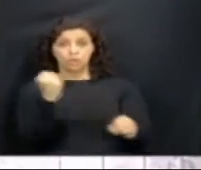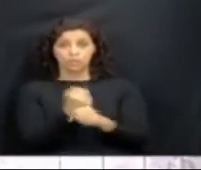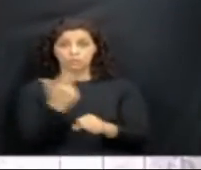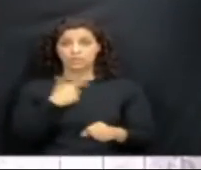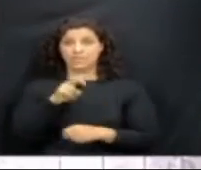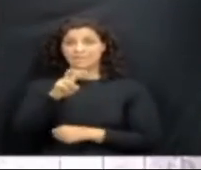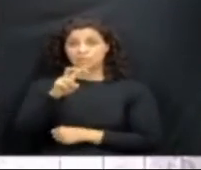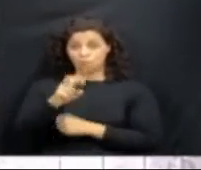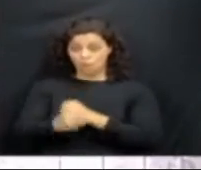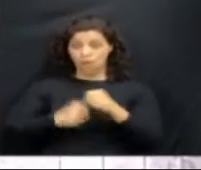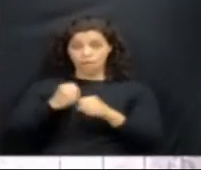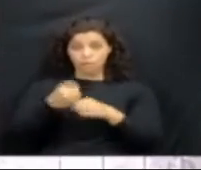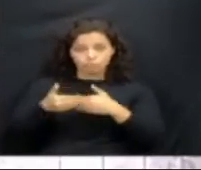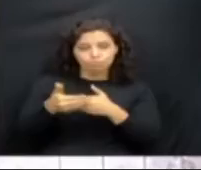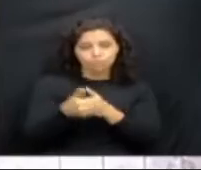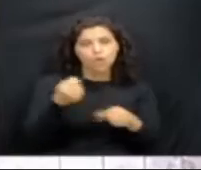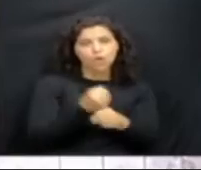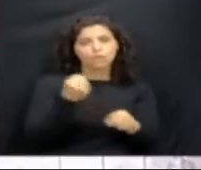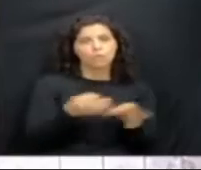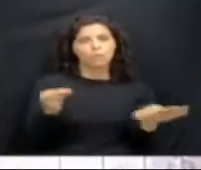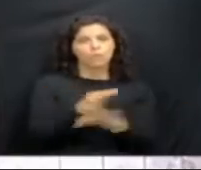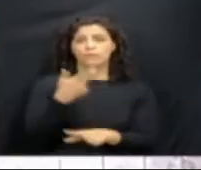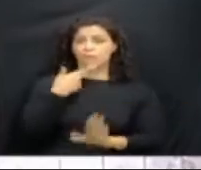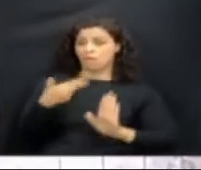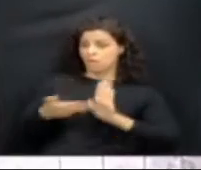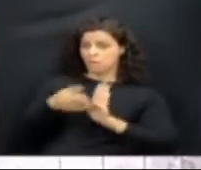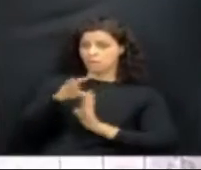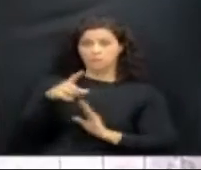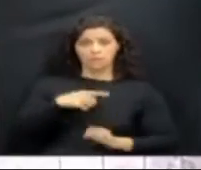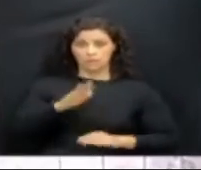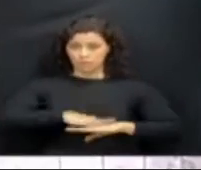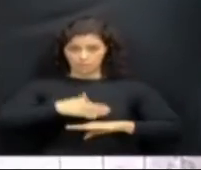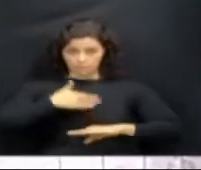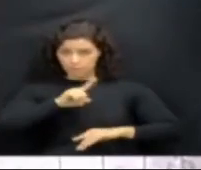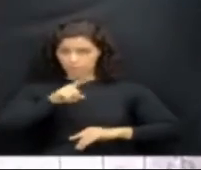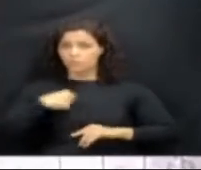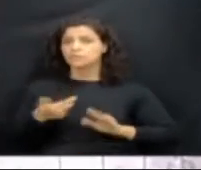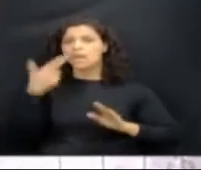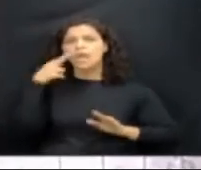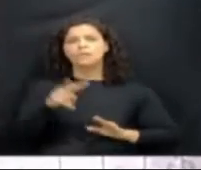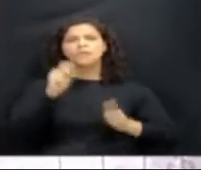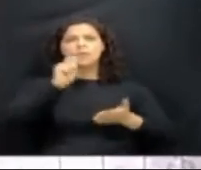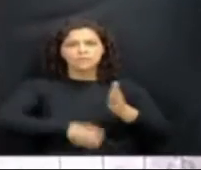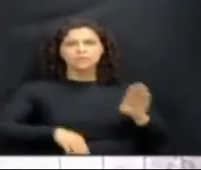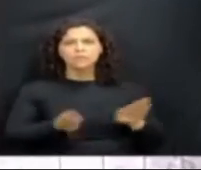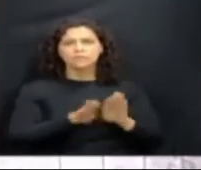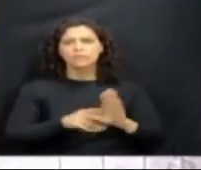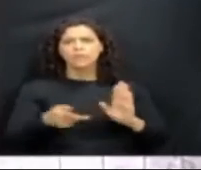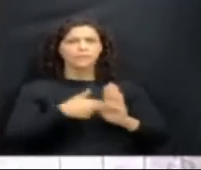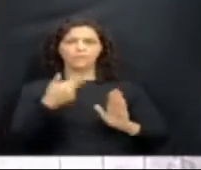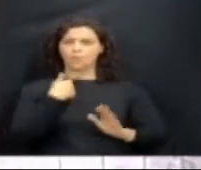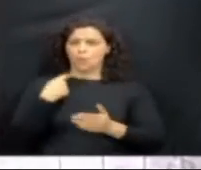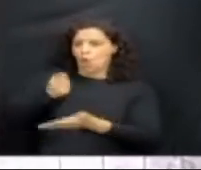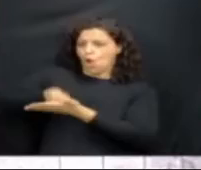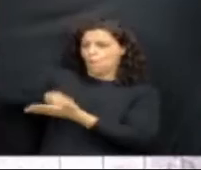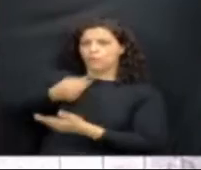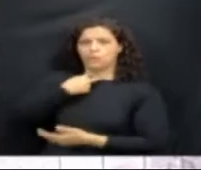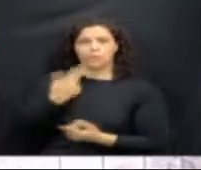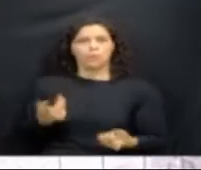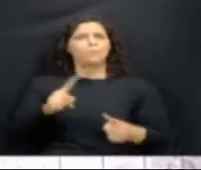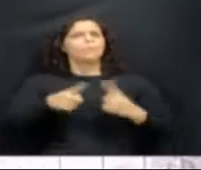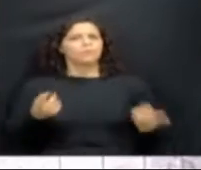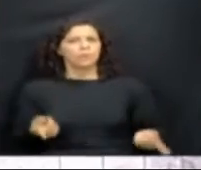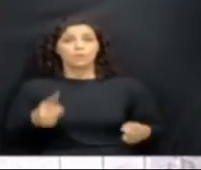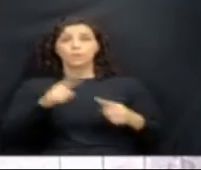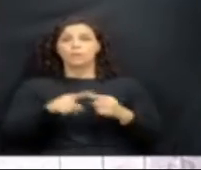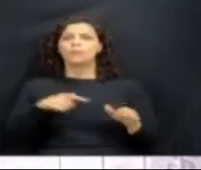nos 5 primeiros anos. Porque isso também é emenda que está lá. Não é minha, mas está lá que eu vi e eu assinei. Não pode exigir. Sabe por quê?